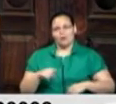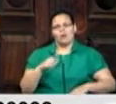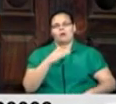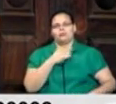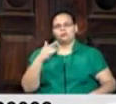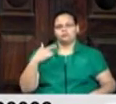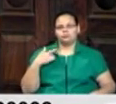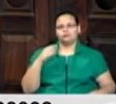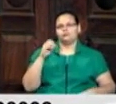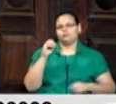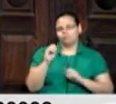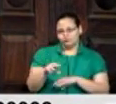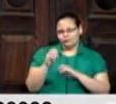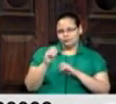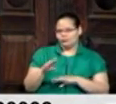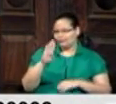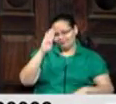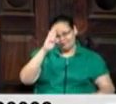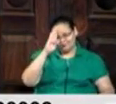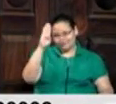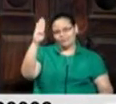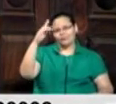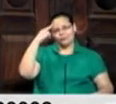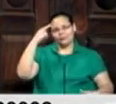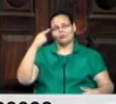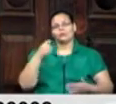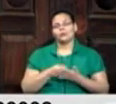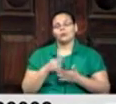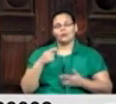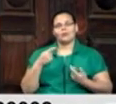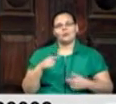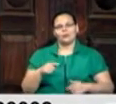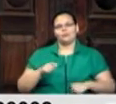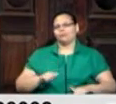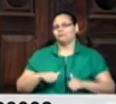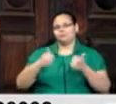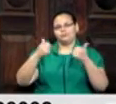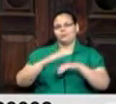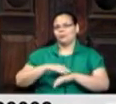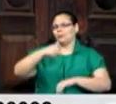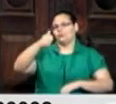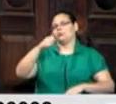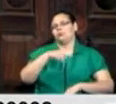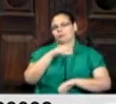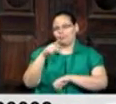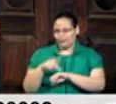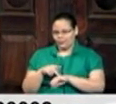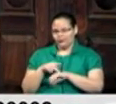saúde pública. Isso é decisivo se queremos melhorar nossa condição de país.